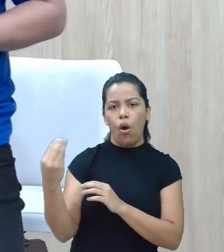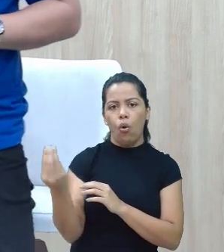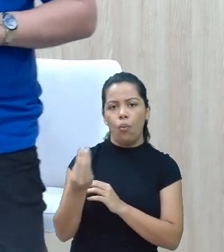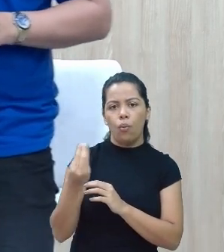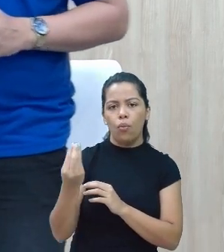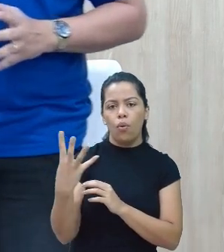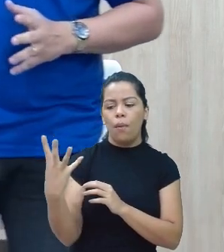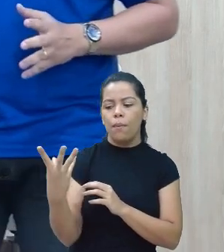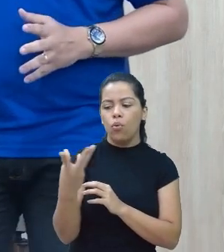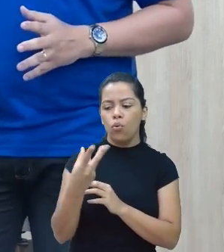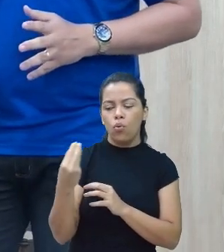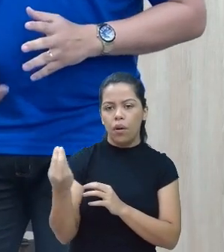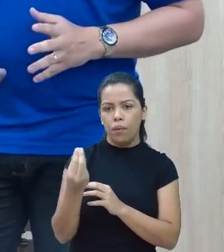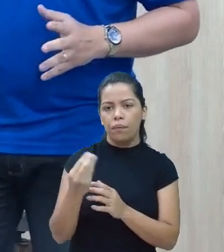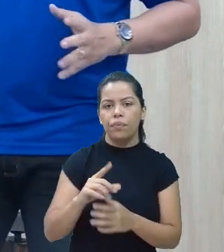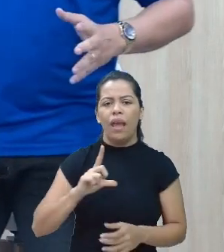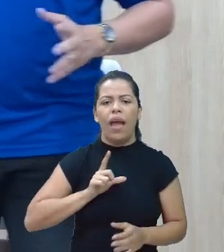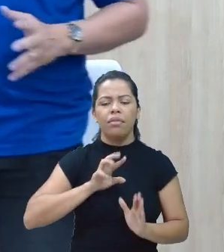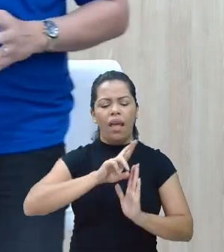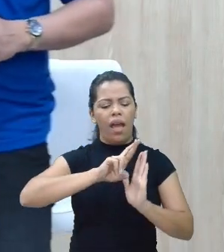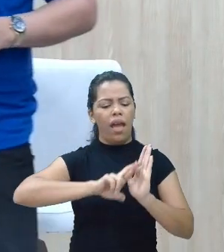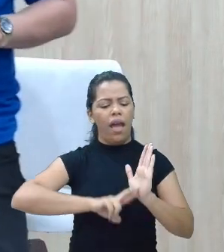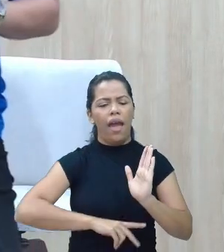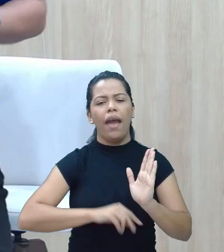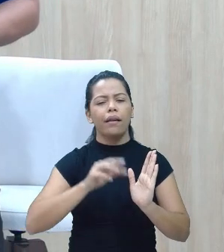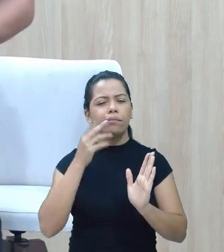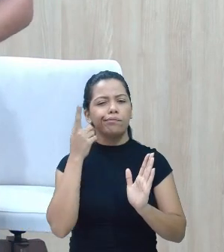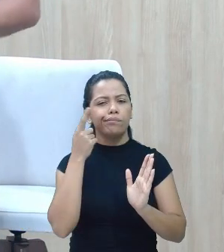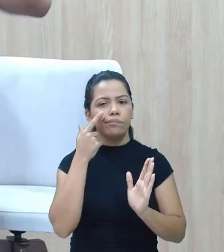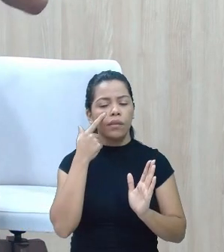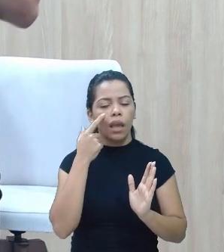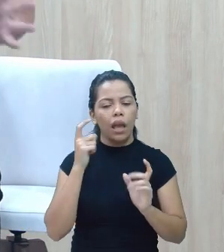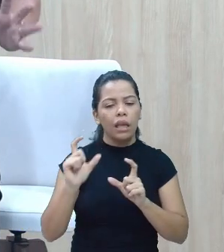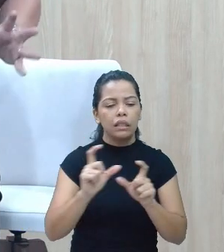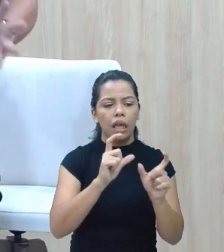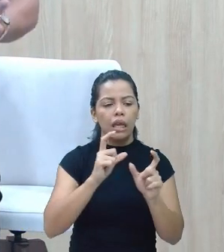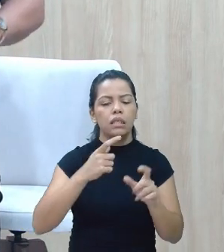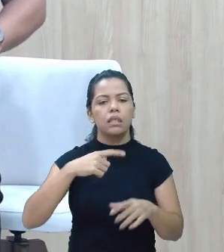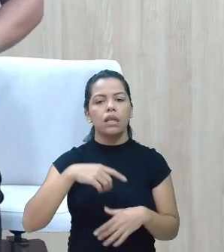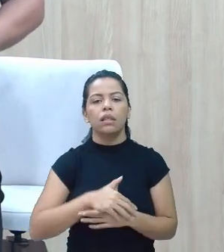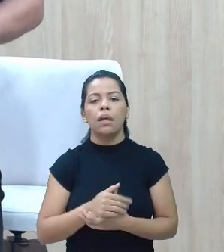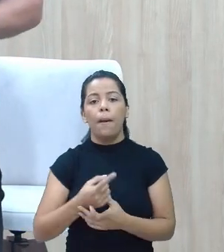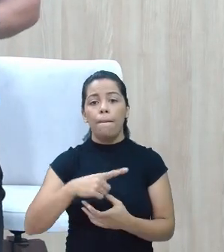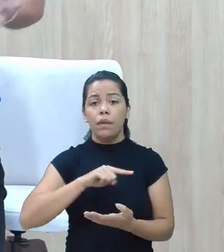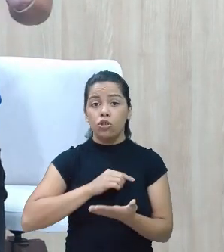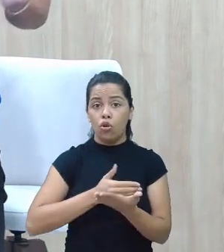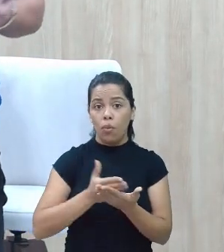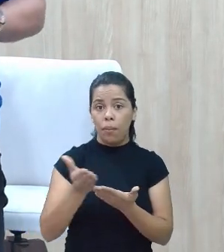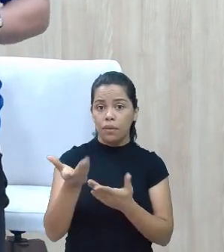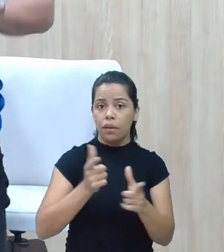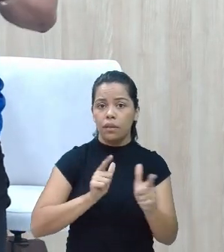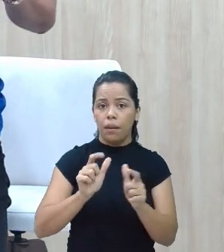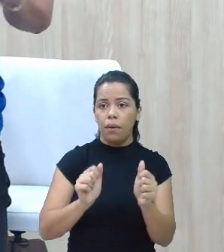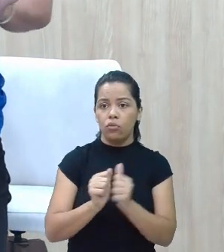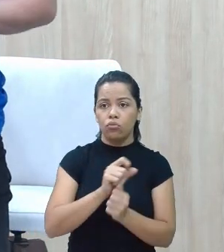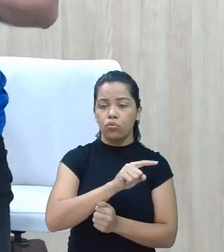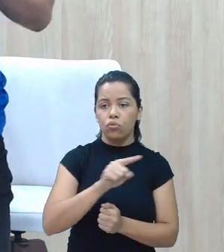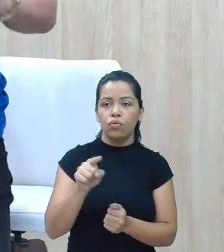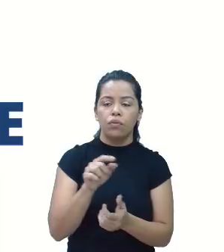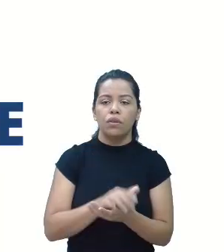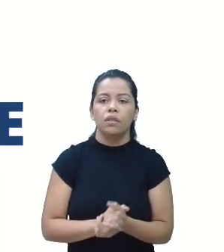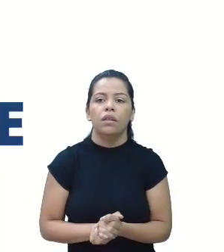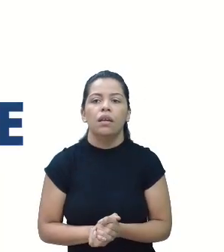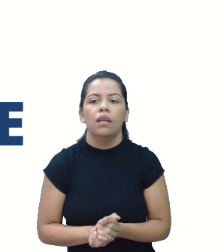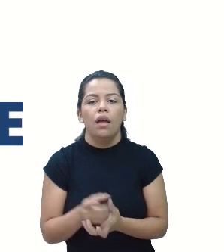algumas regras bem interessantes para a gente trabalhar para vocês. Primeira regrinha, colocar o S no final. Então, nós temos aí 3 palavras,